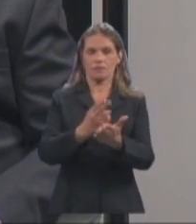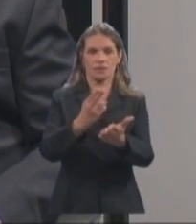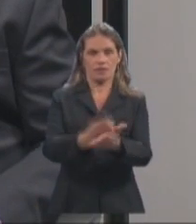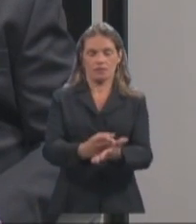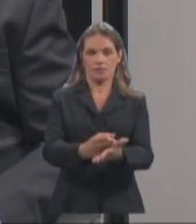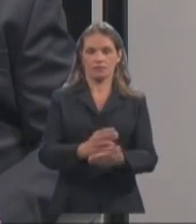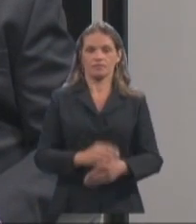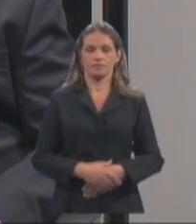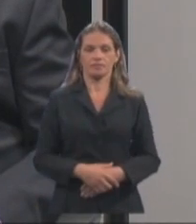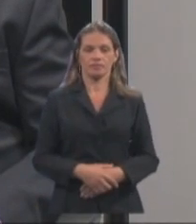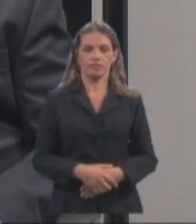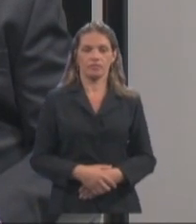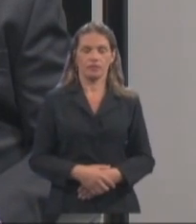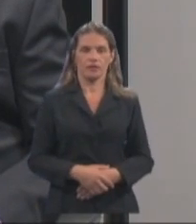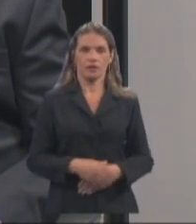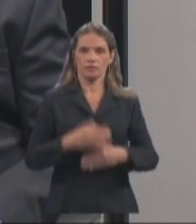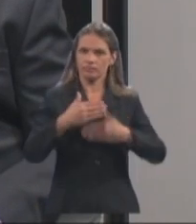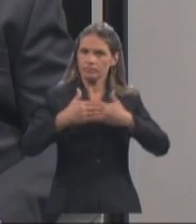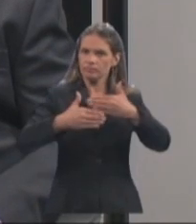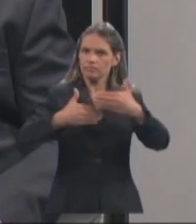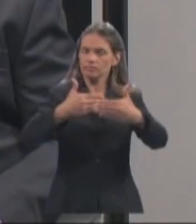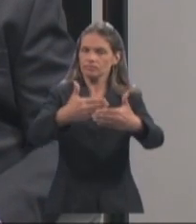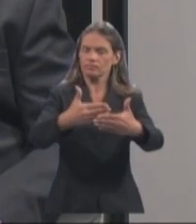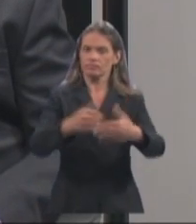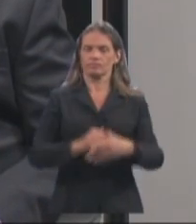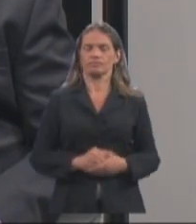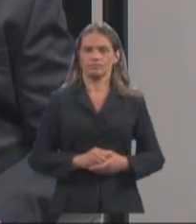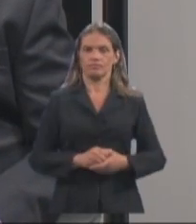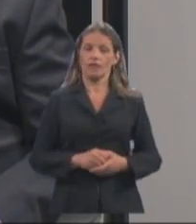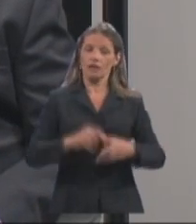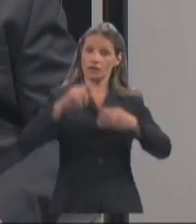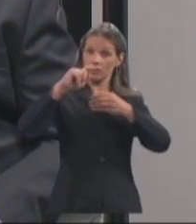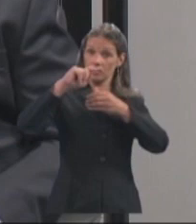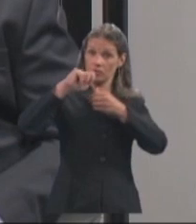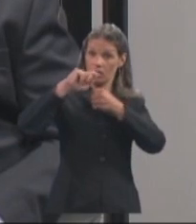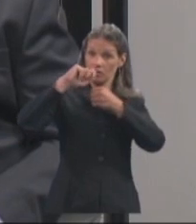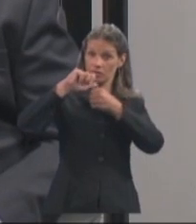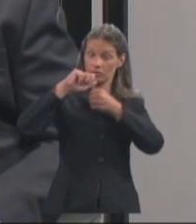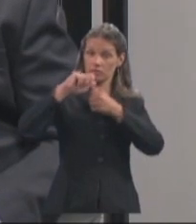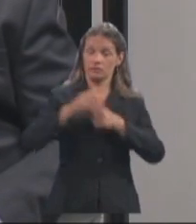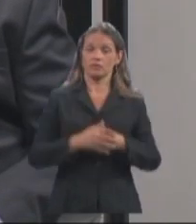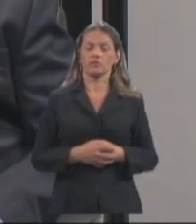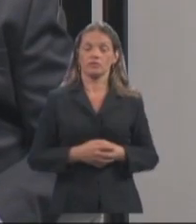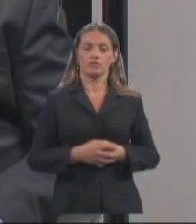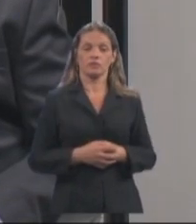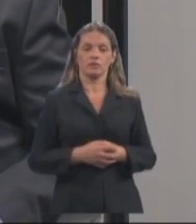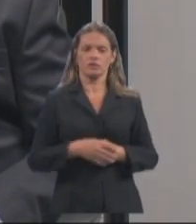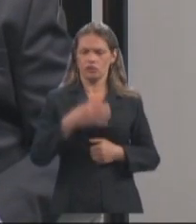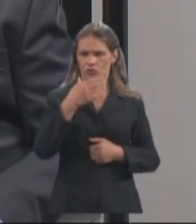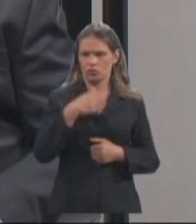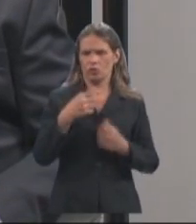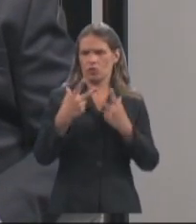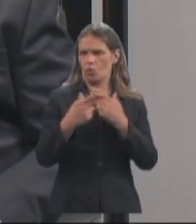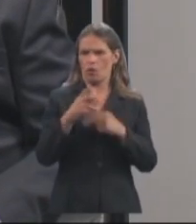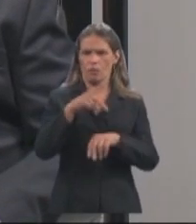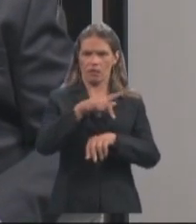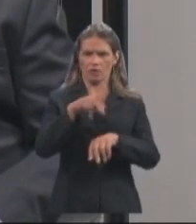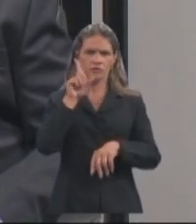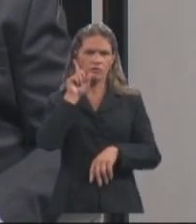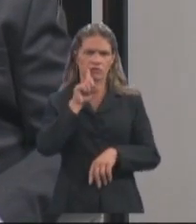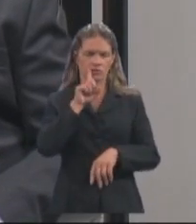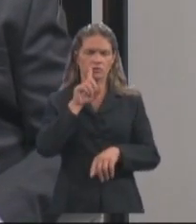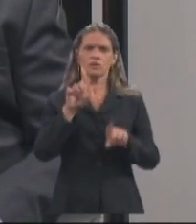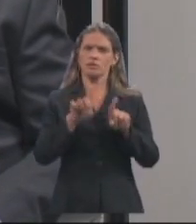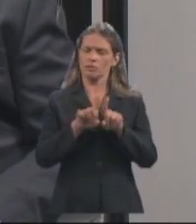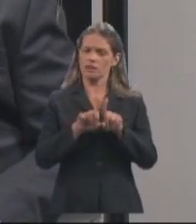fica crescente né e progressivo e o craque a gente achou né que como nos Estados Unidos e